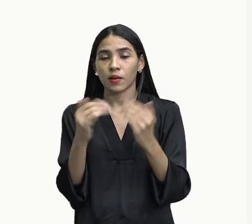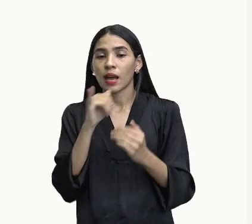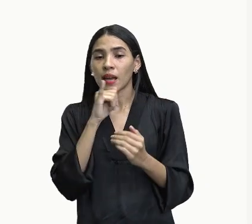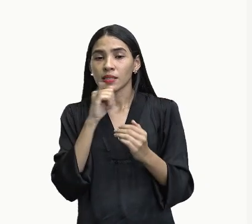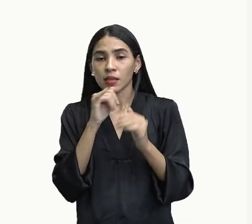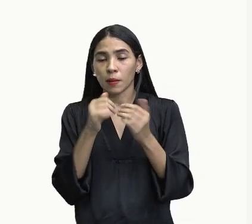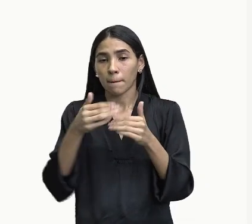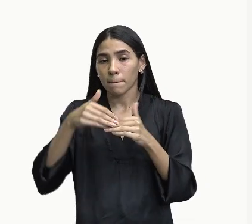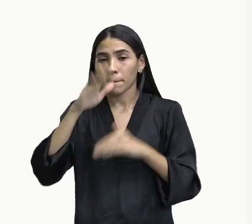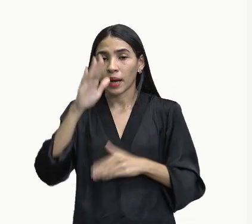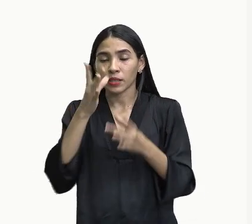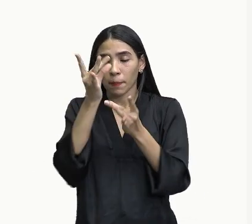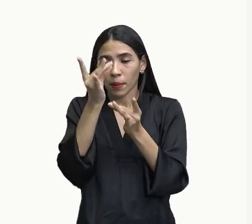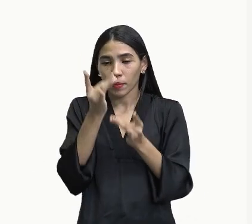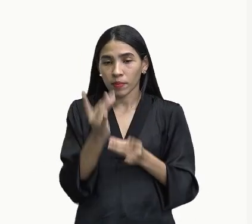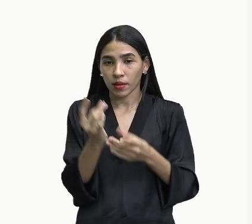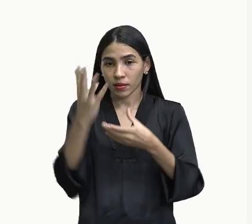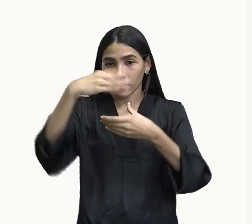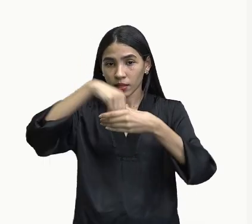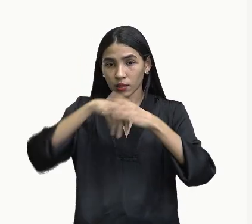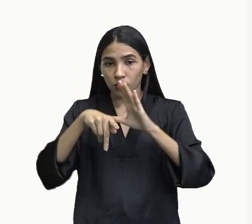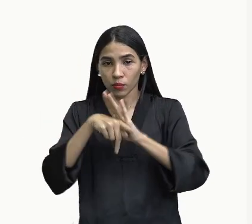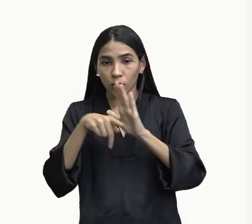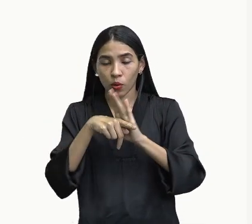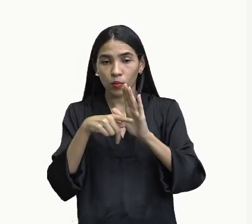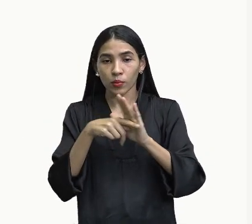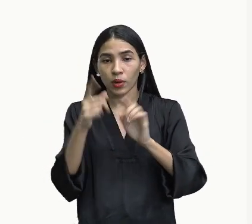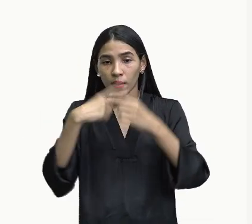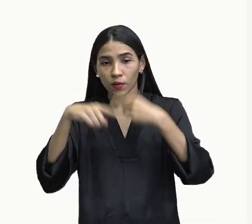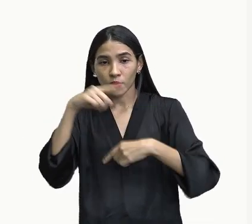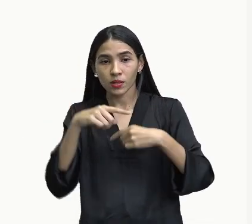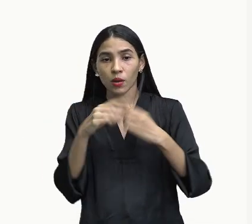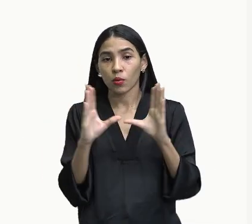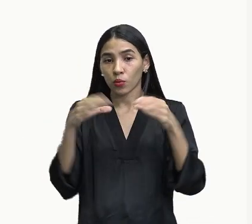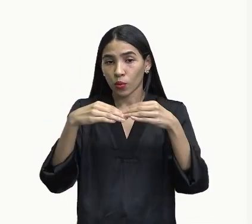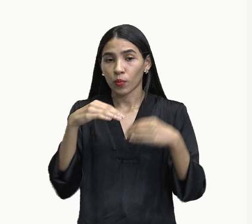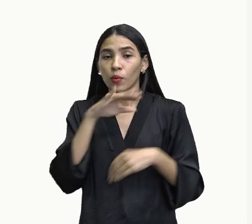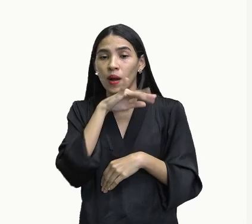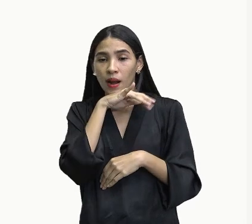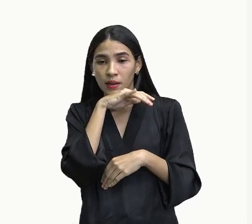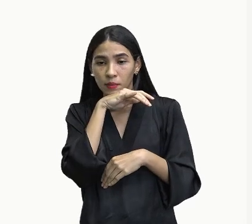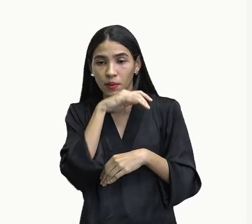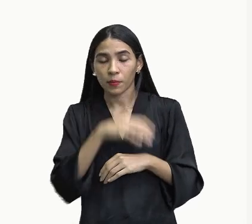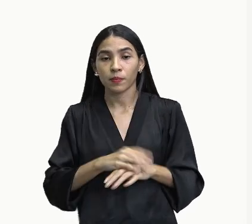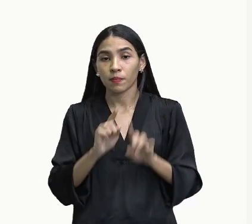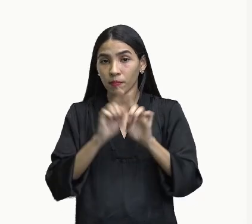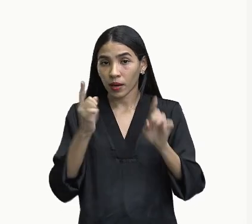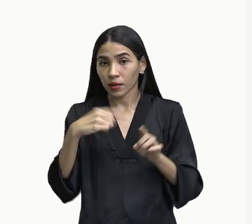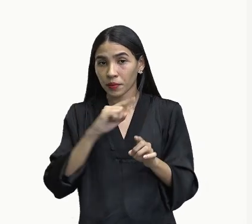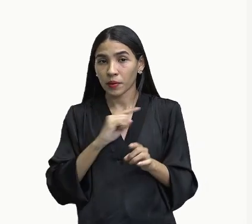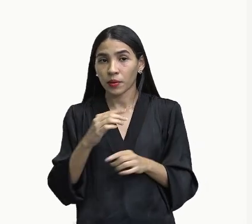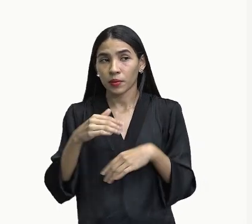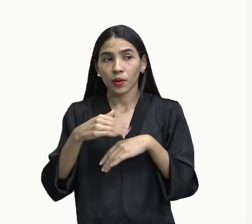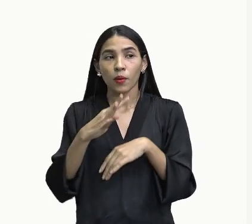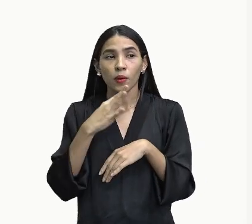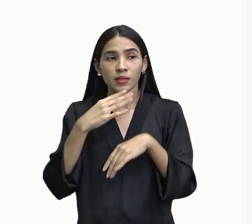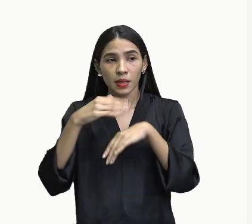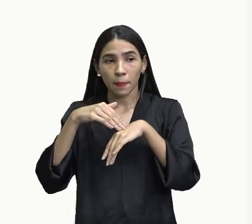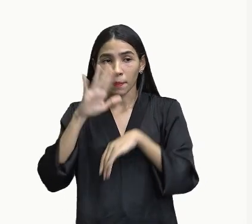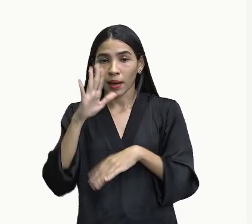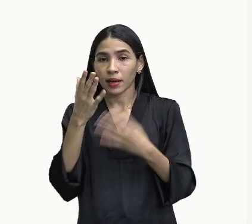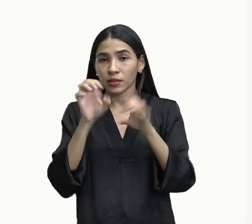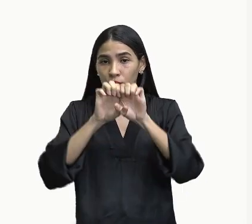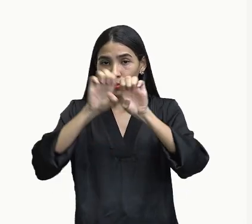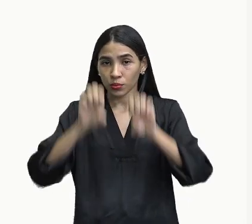mais complexos dentro da linha evolutiva desses animais. E para a gente conhecer um pouquinho mais a anatomia deles,